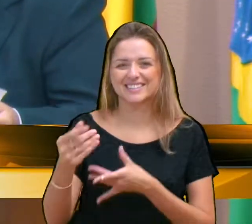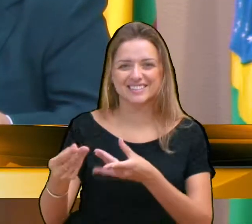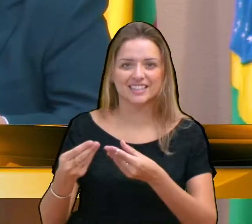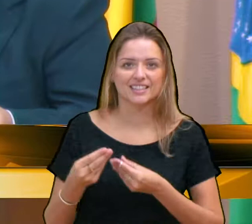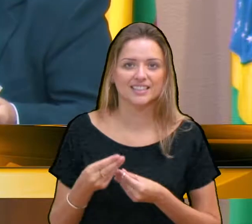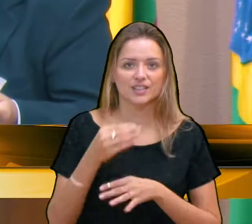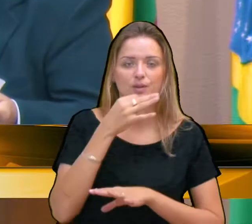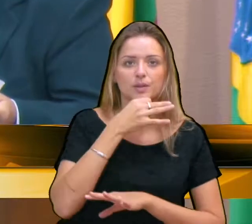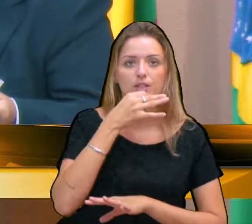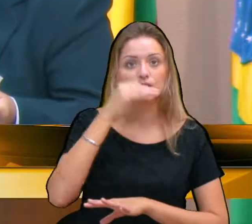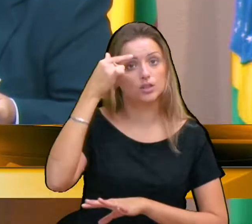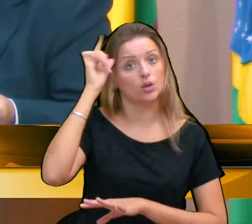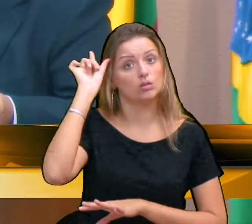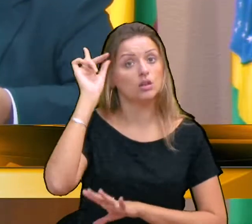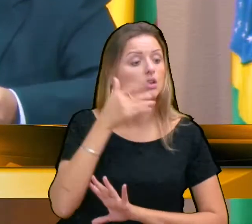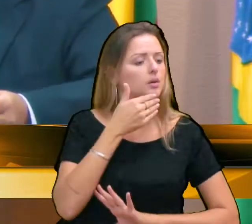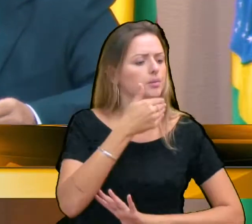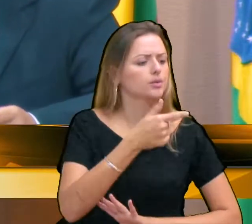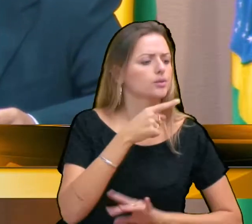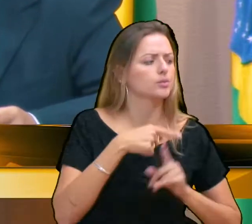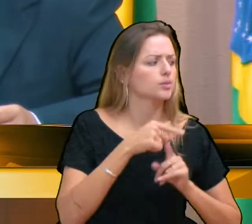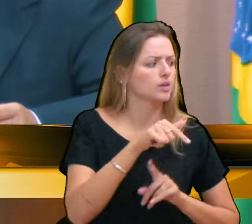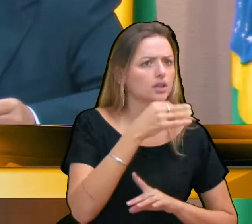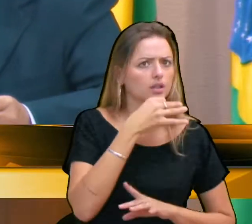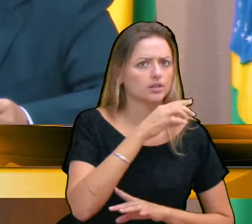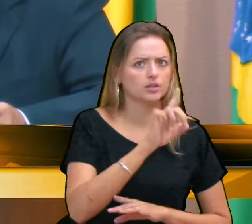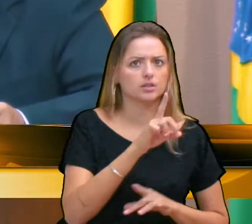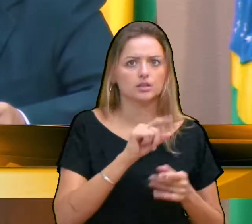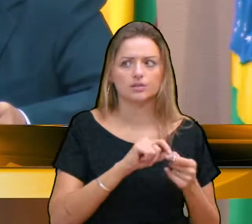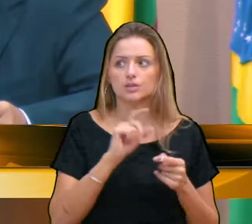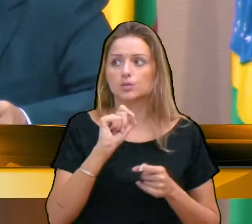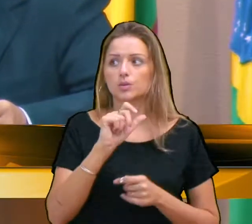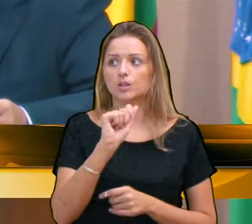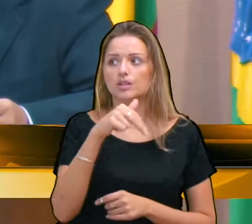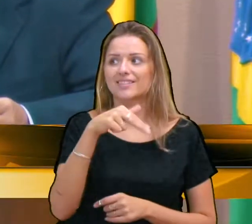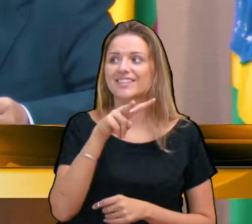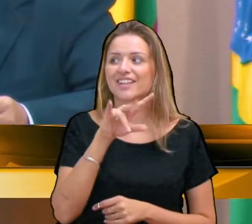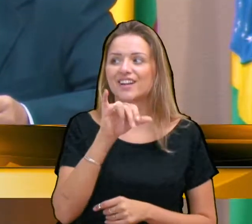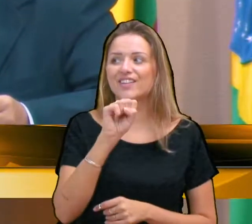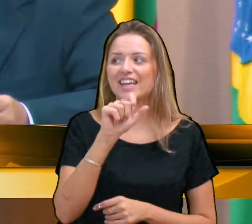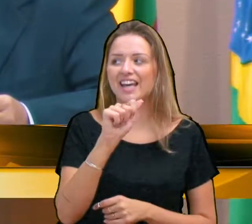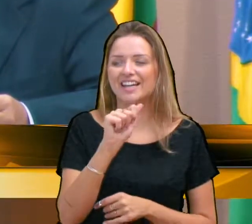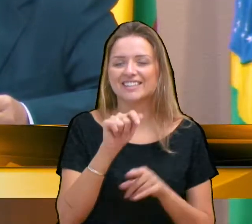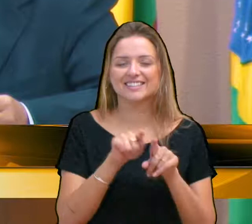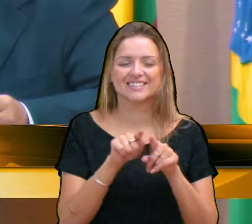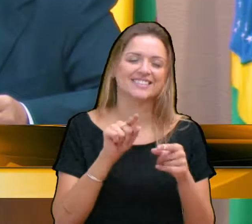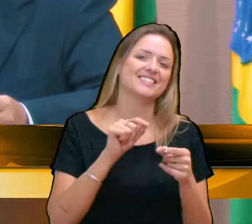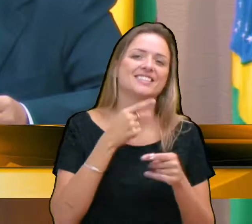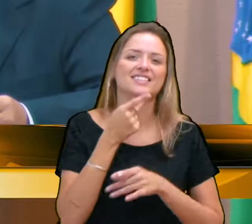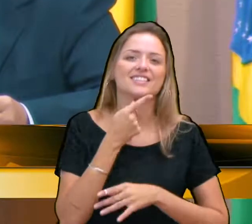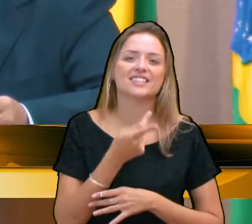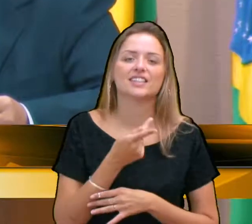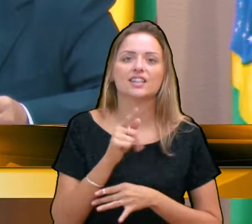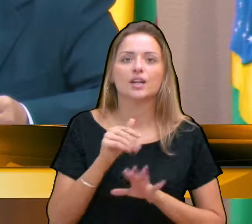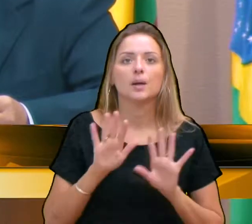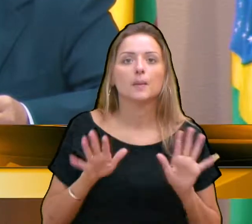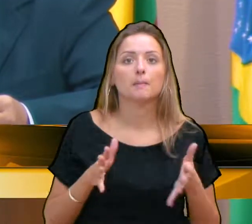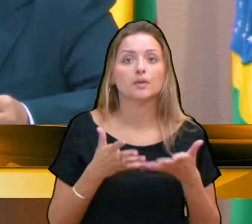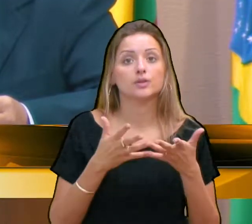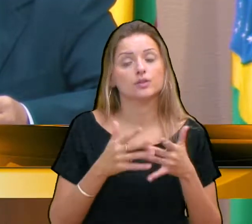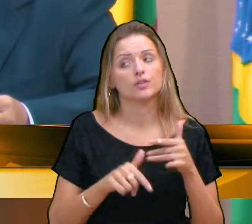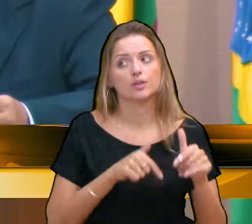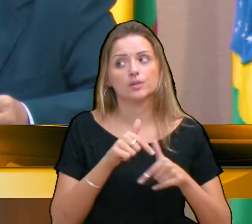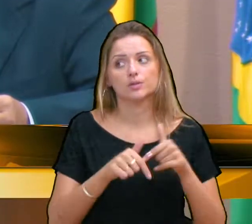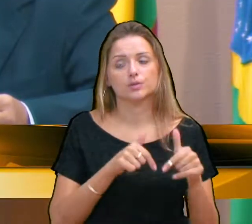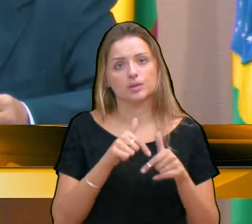fazer? Então, o que a Anvisa disse? Para que possamos de alguma forma motivar a prestação do serviço,